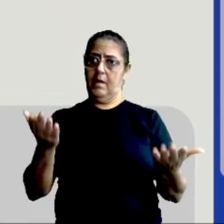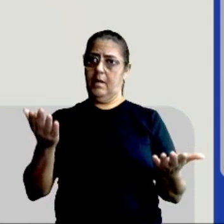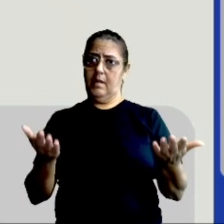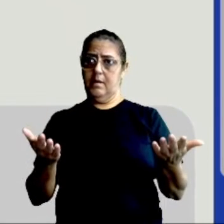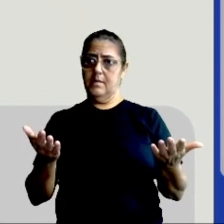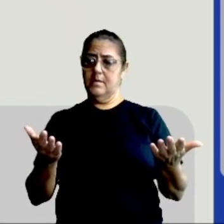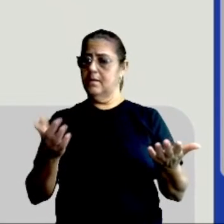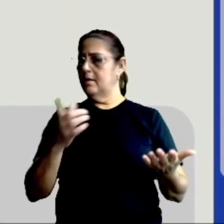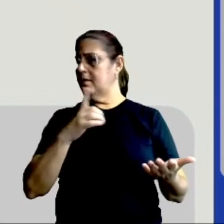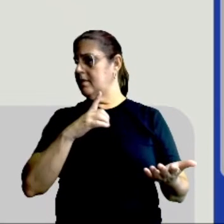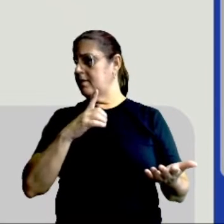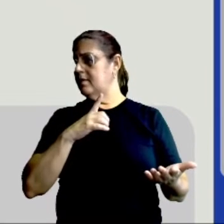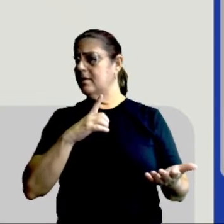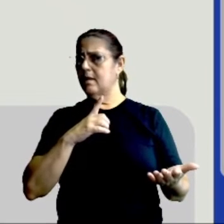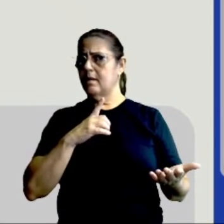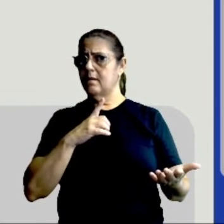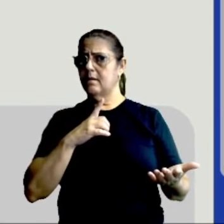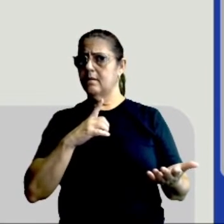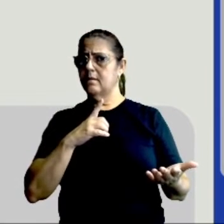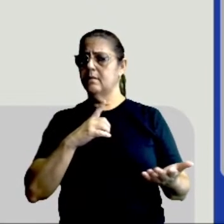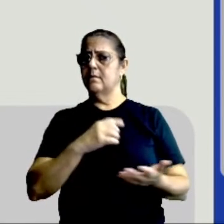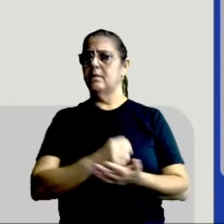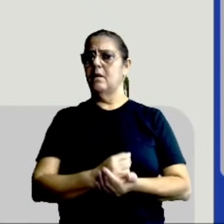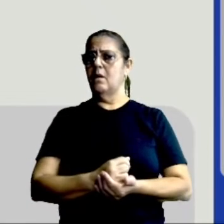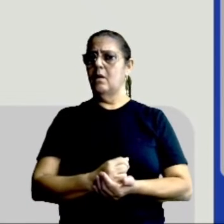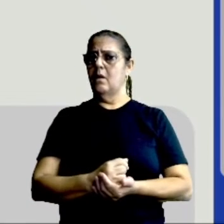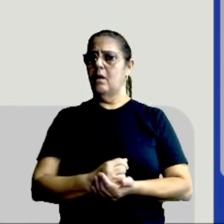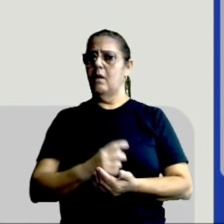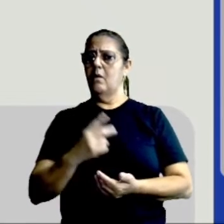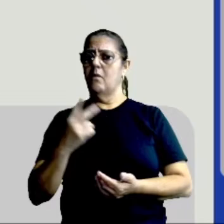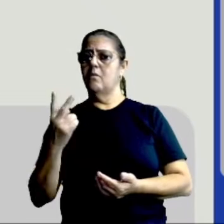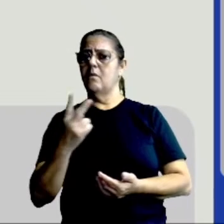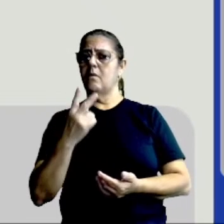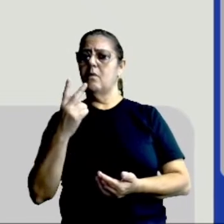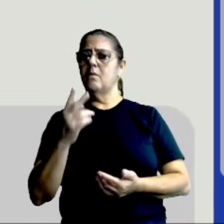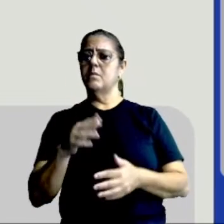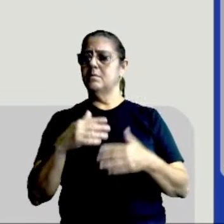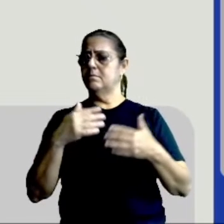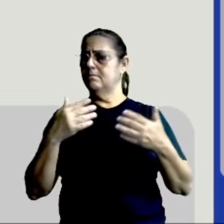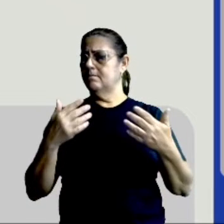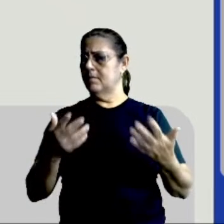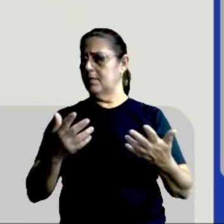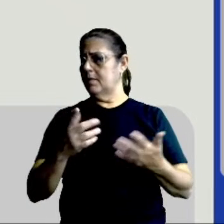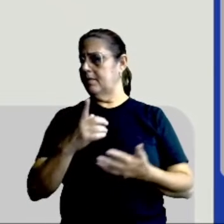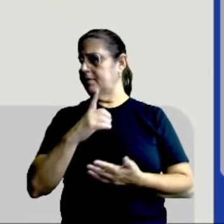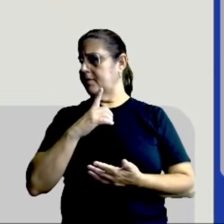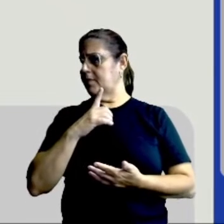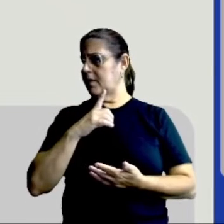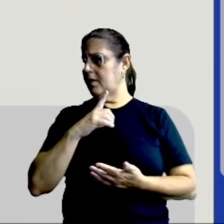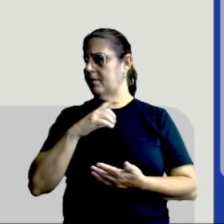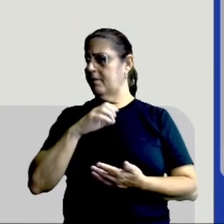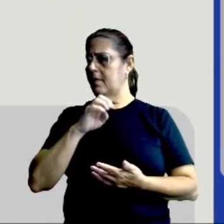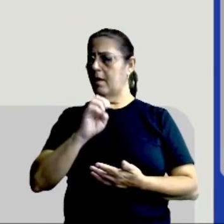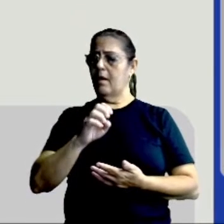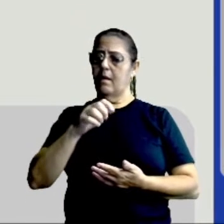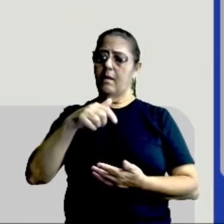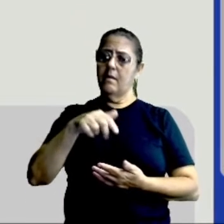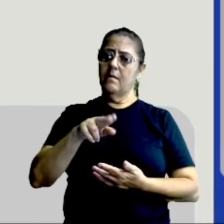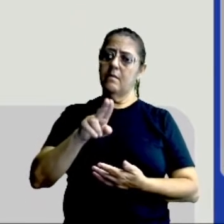podemos dizer que temos uma situação de... Aí, entre as respostas, já tem aqui, ó, equilíbrio